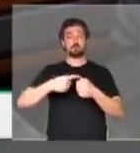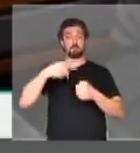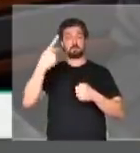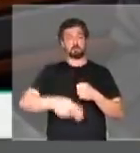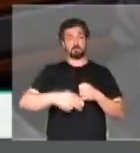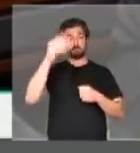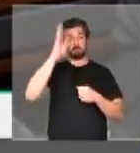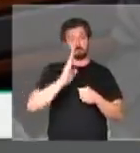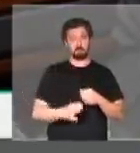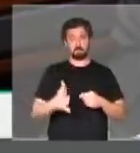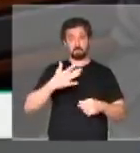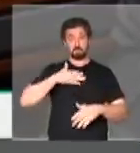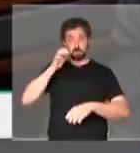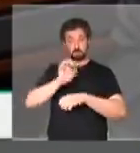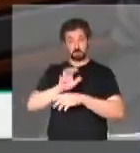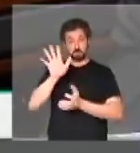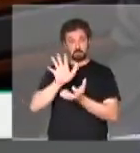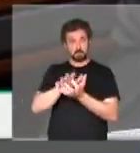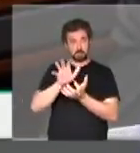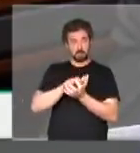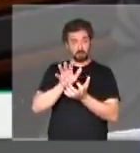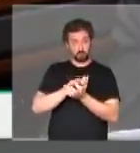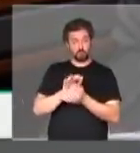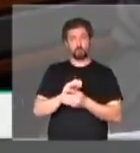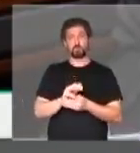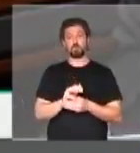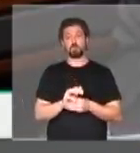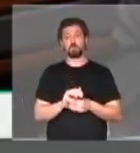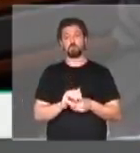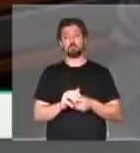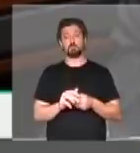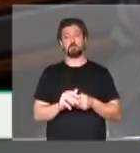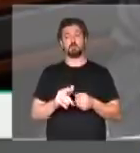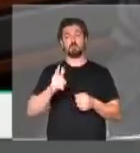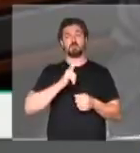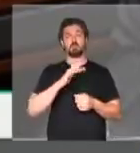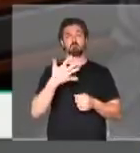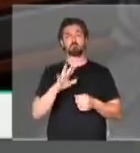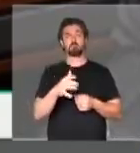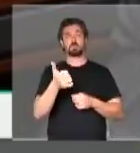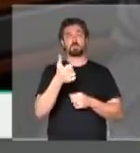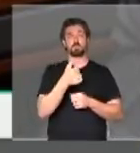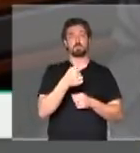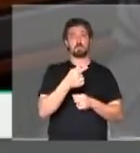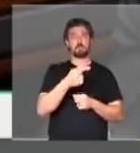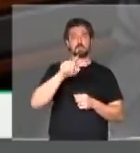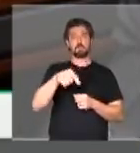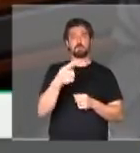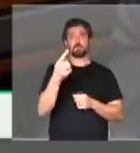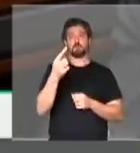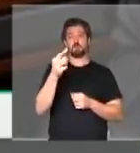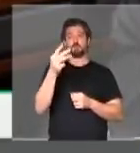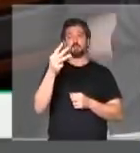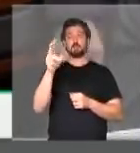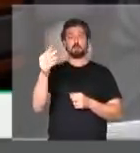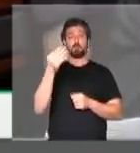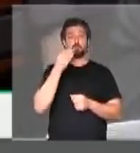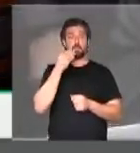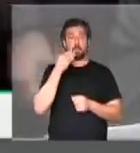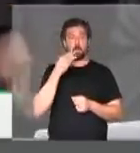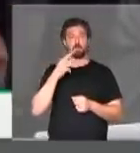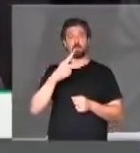municípios brasileiros. No meu estado, Pernambuco, tem uma receita de 17,3 bilhões